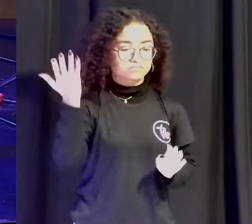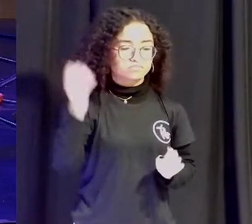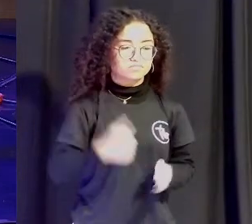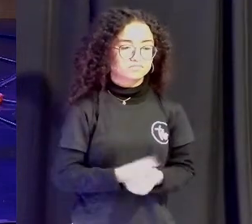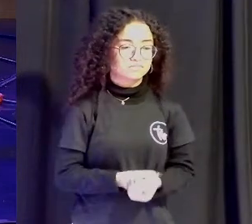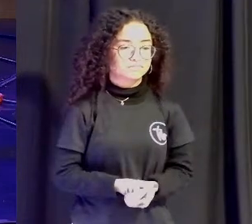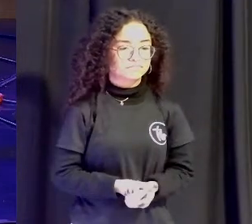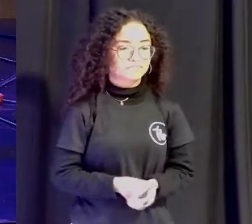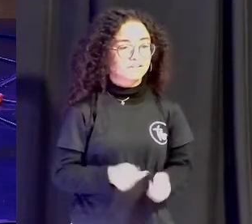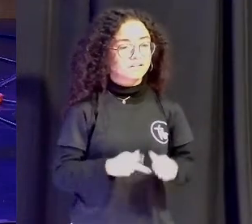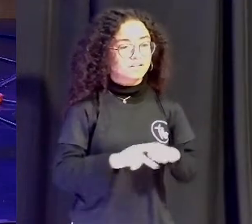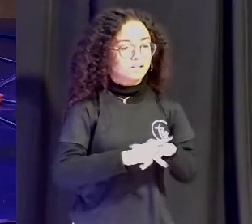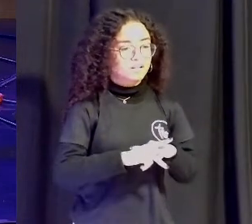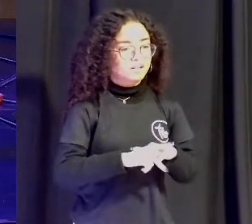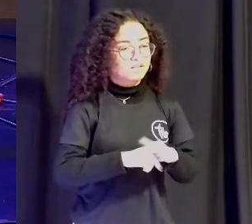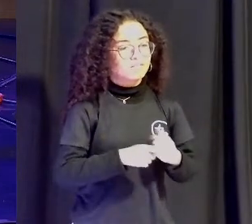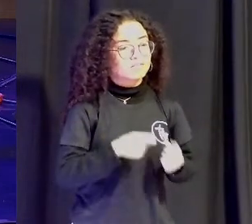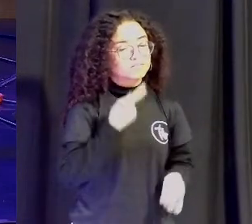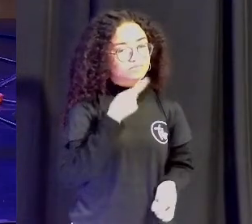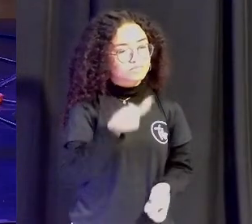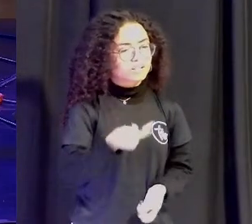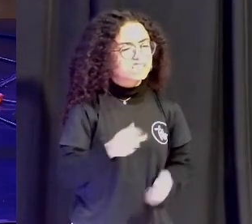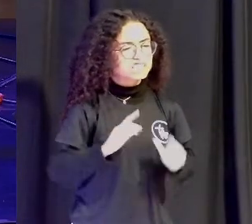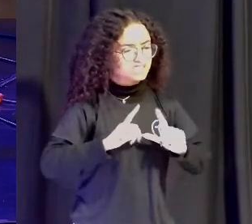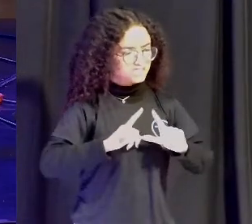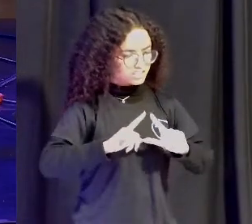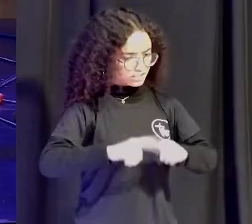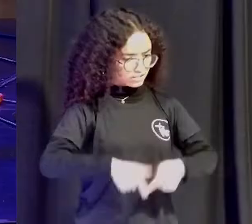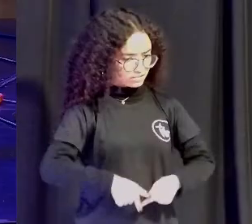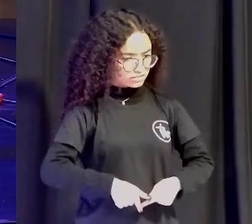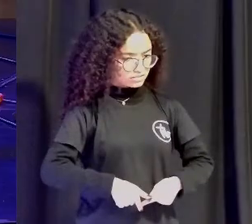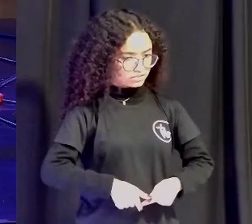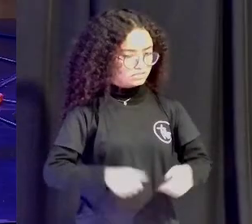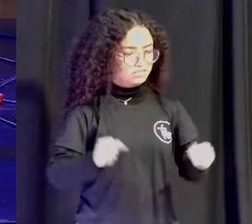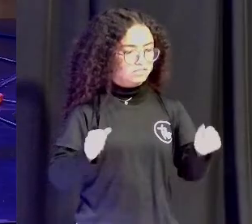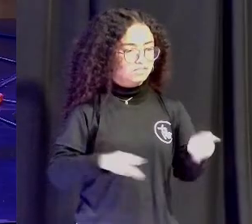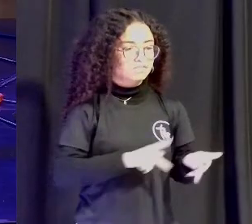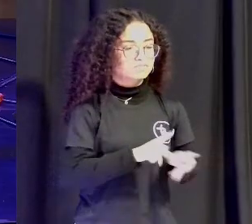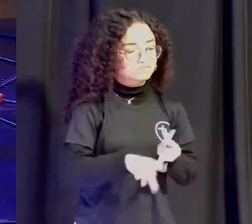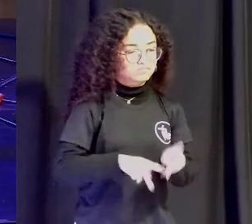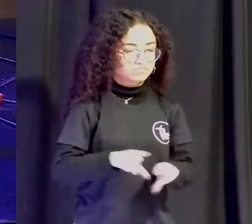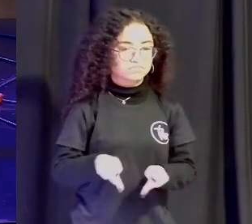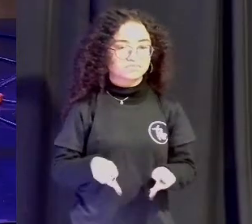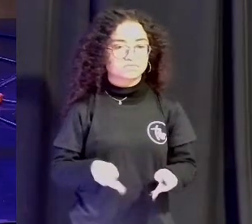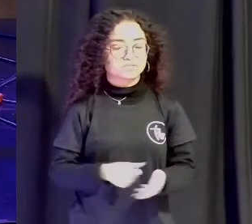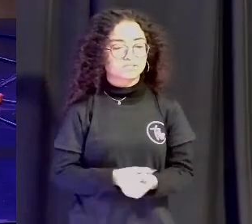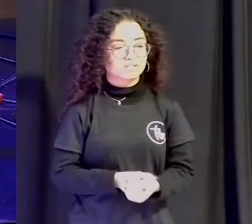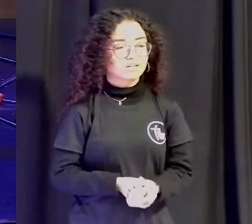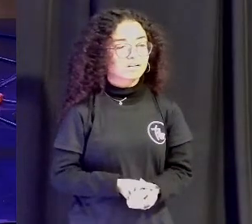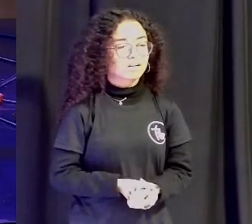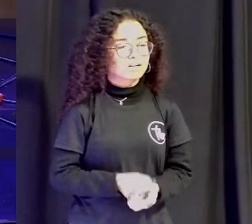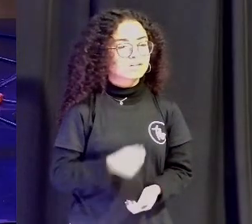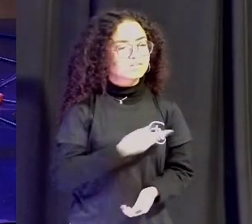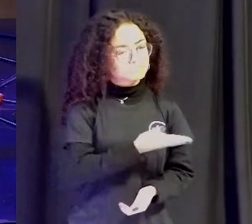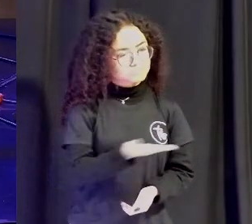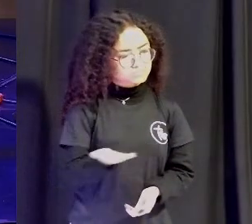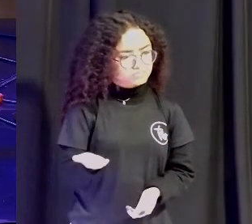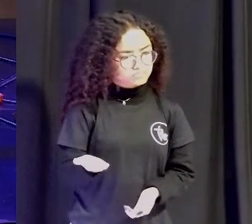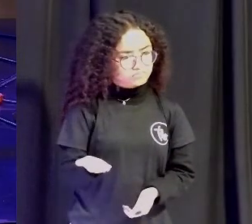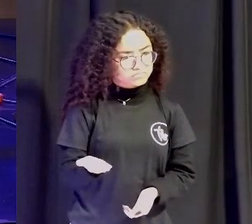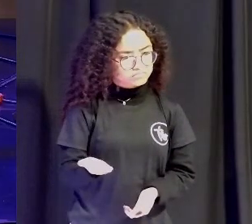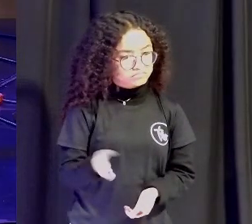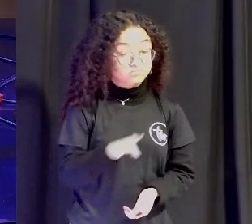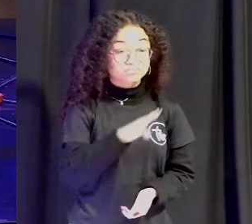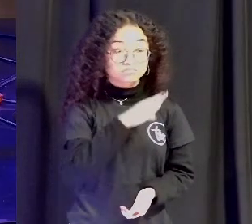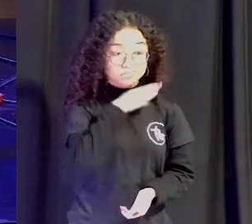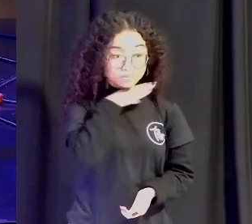disse aos israelitas que ali se juntaram: vocês mataram o